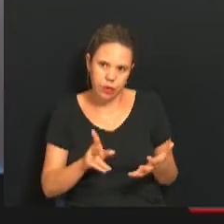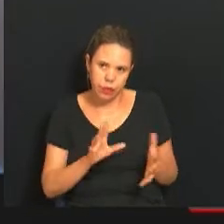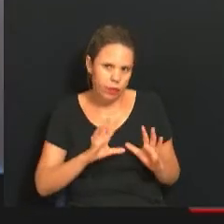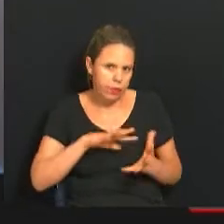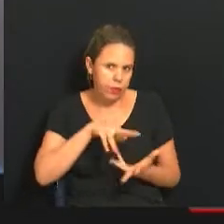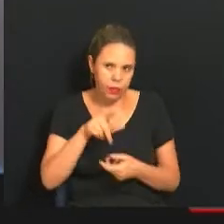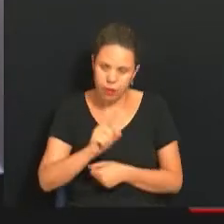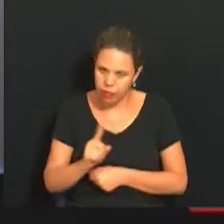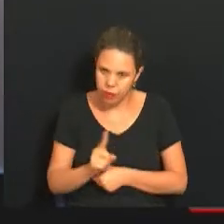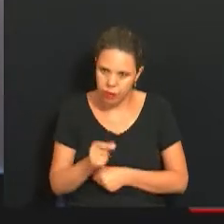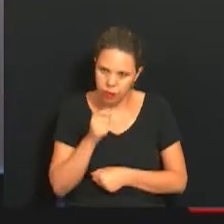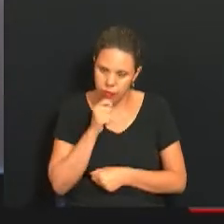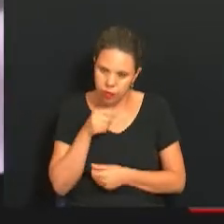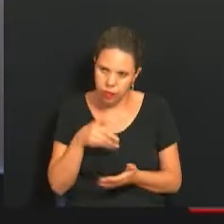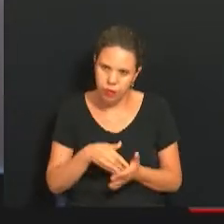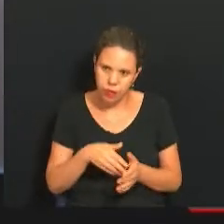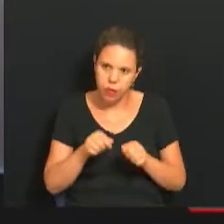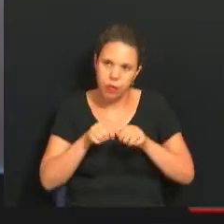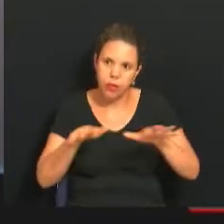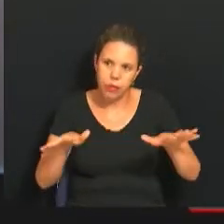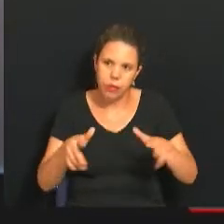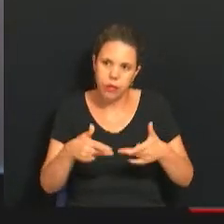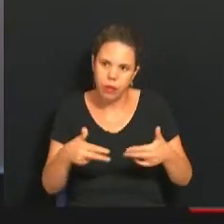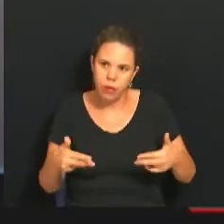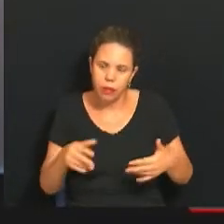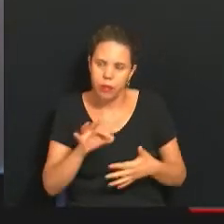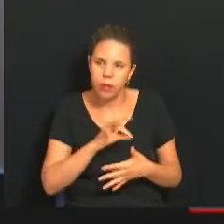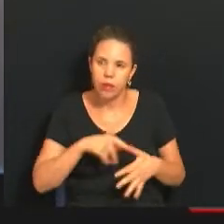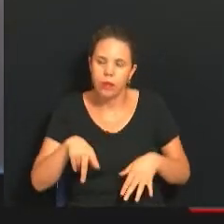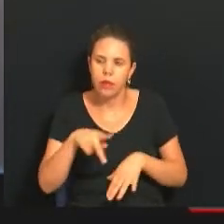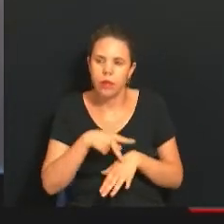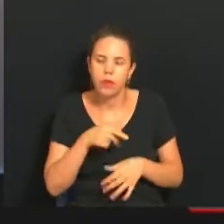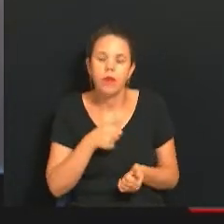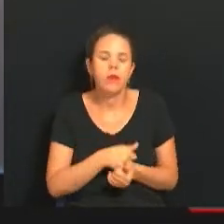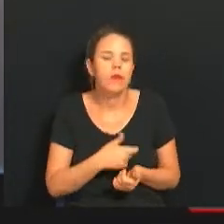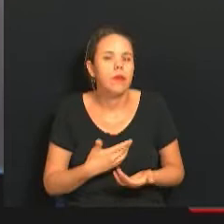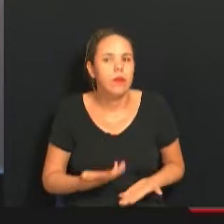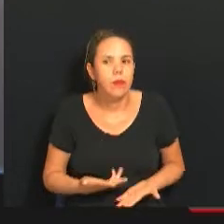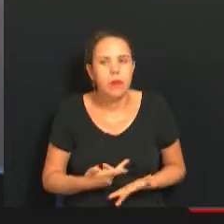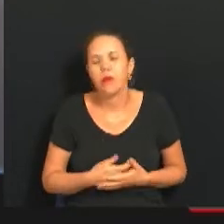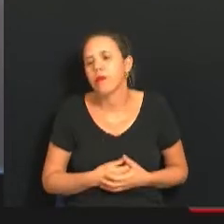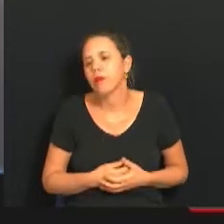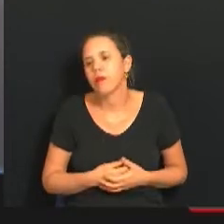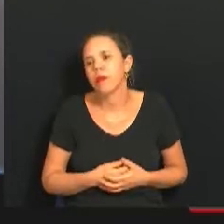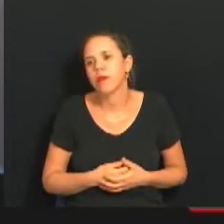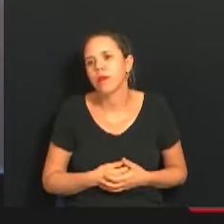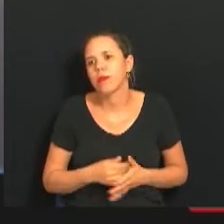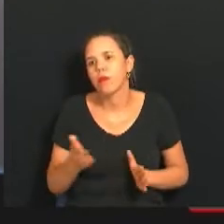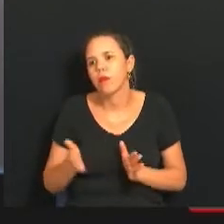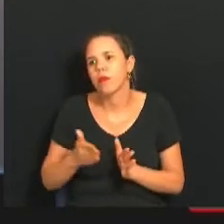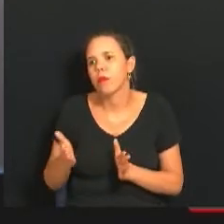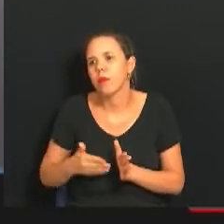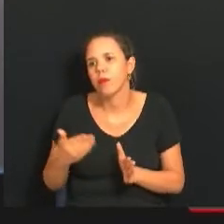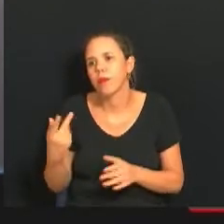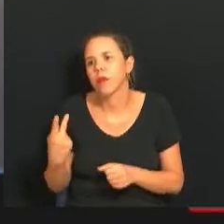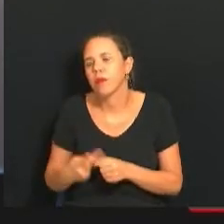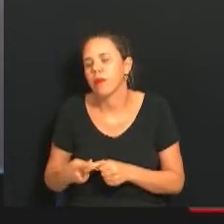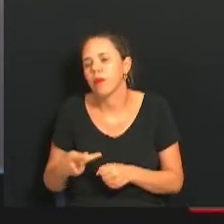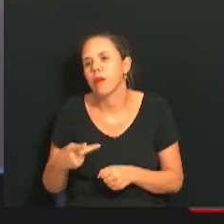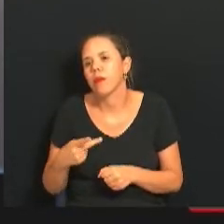mas que está espalhada por todos esses países. Então, alguma peça é produzida na Suécia,